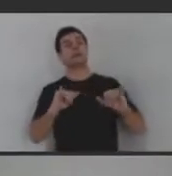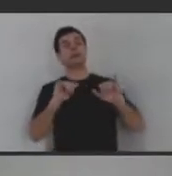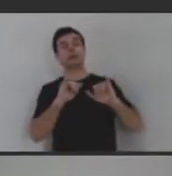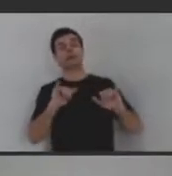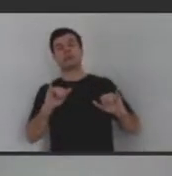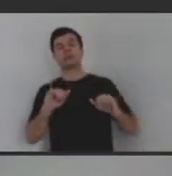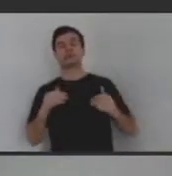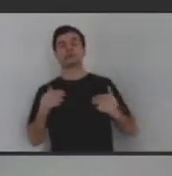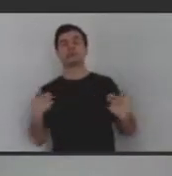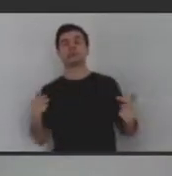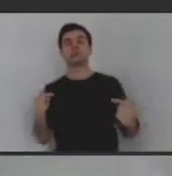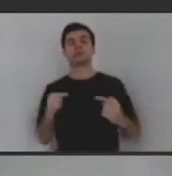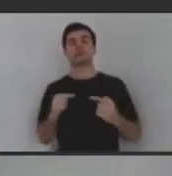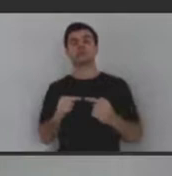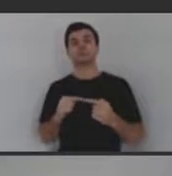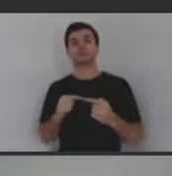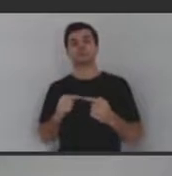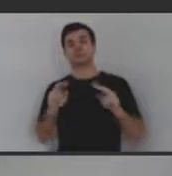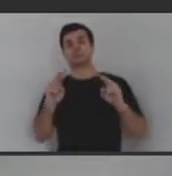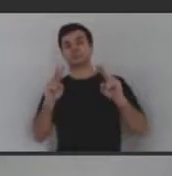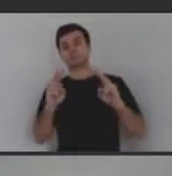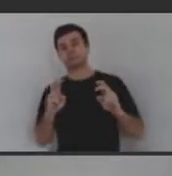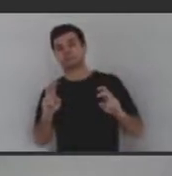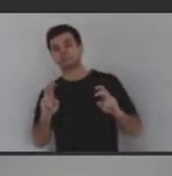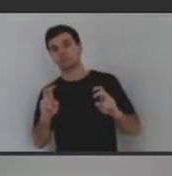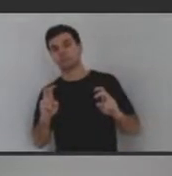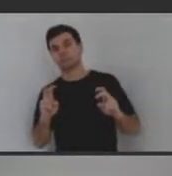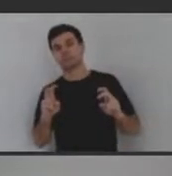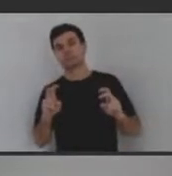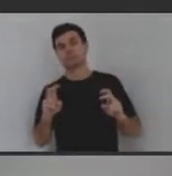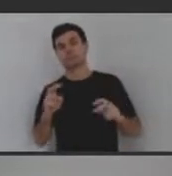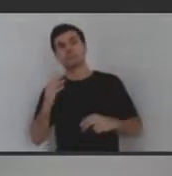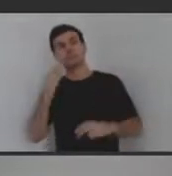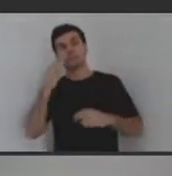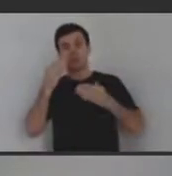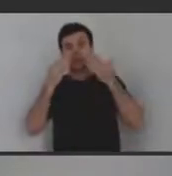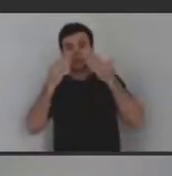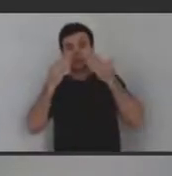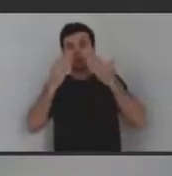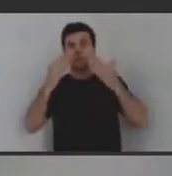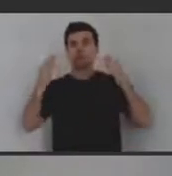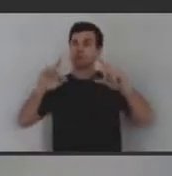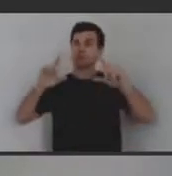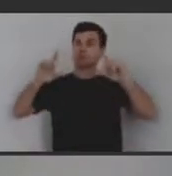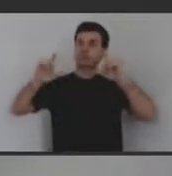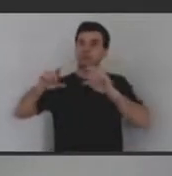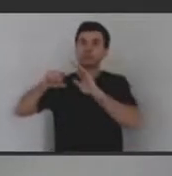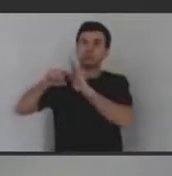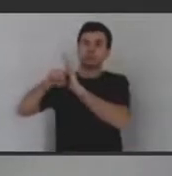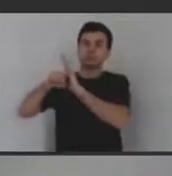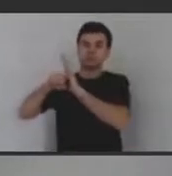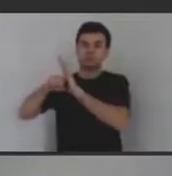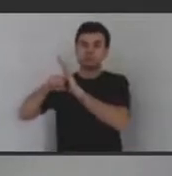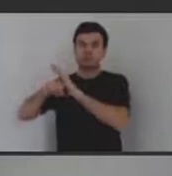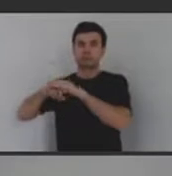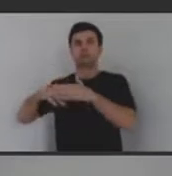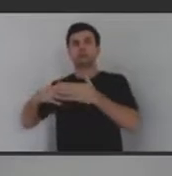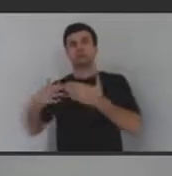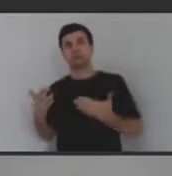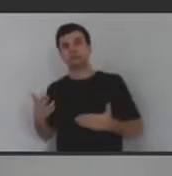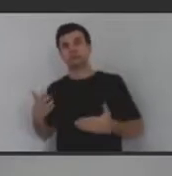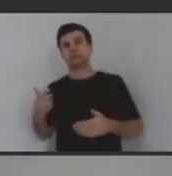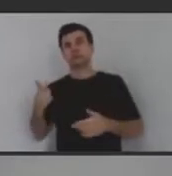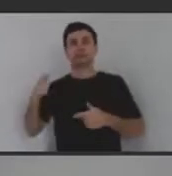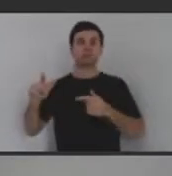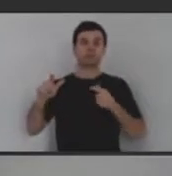sob a forma de entrevista jornalística de resultados ou imagens realizadas em pesquisas ou qualquer outro tipo de consulta